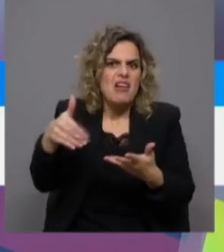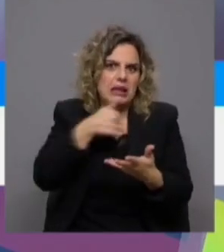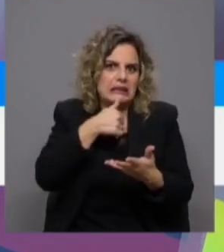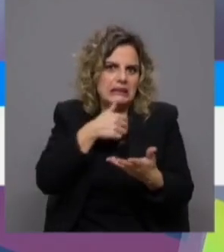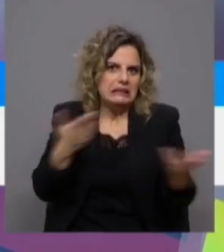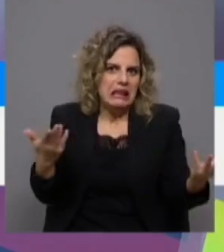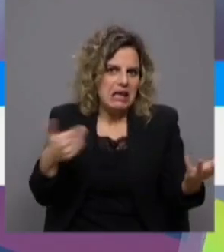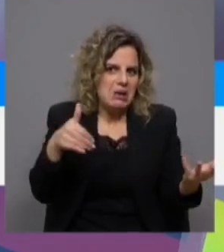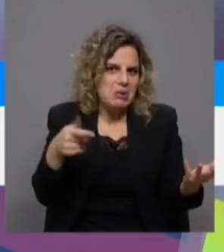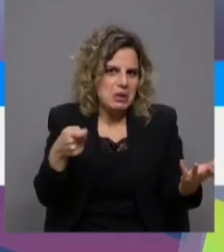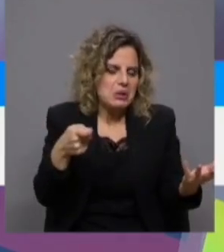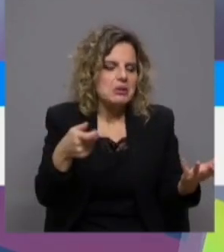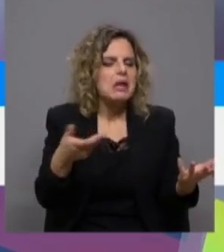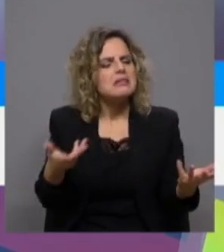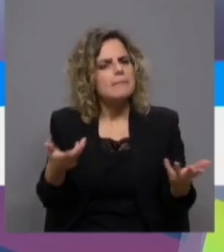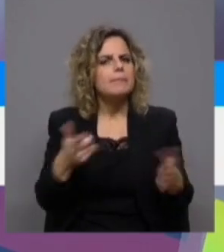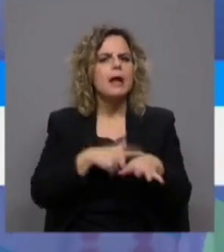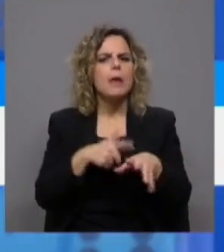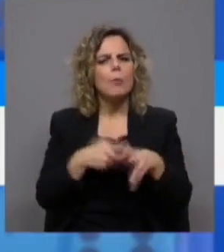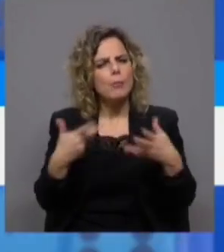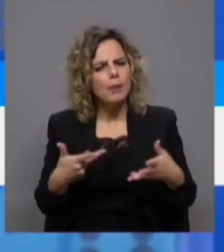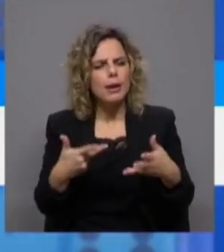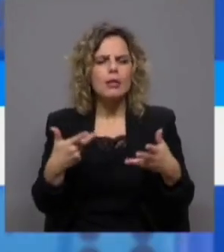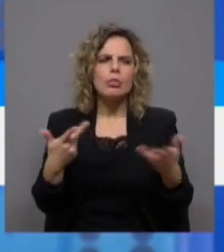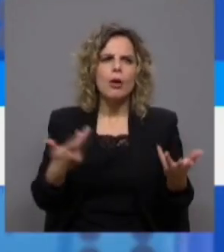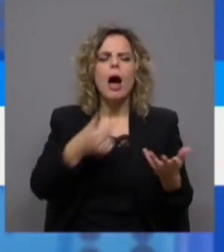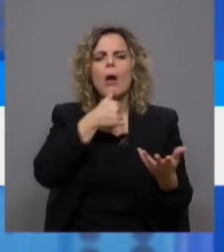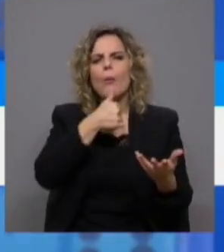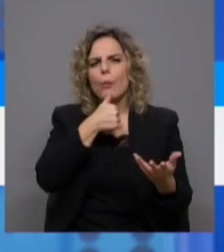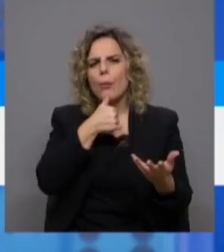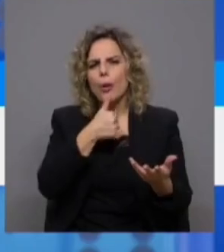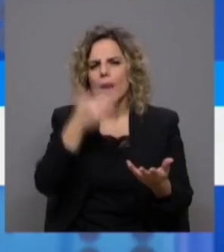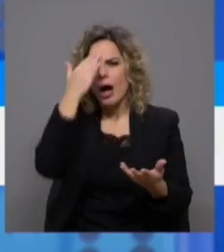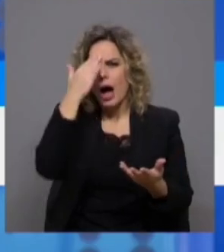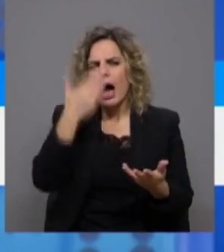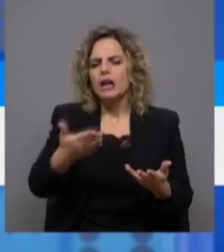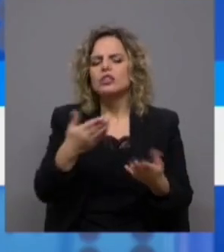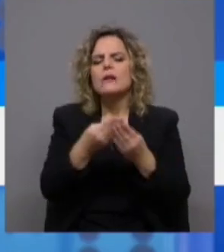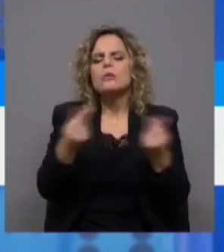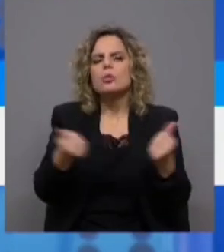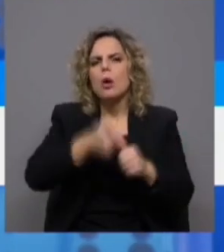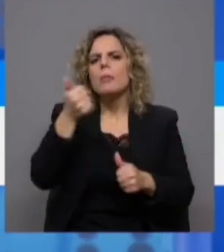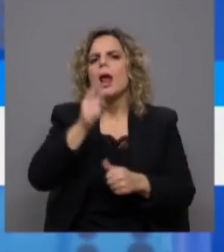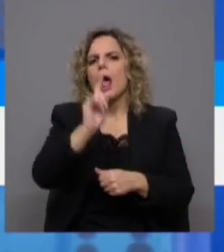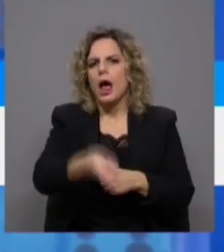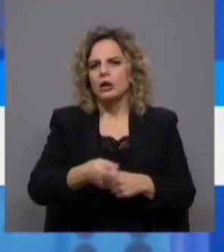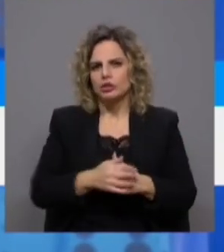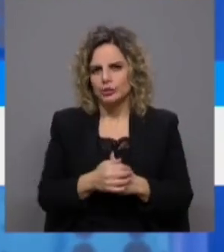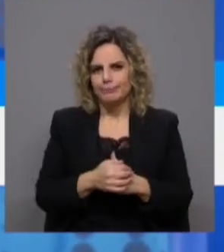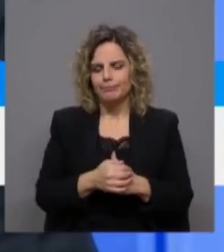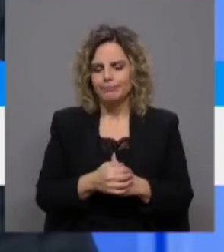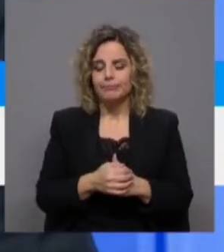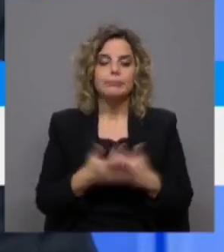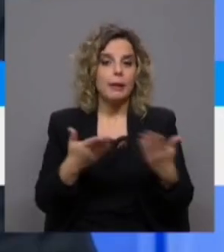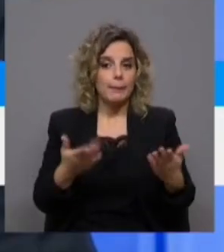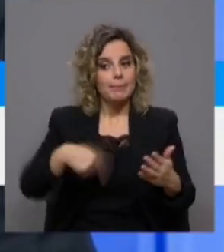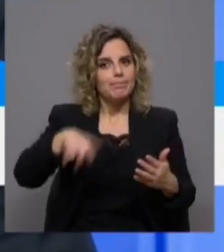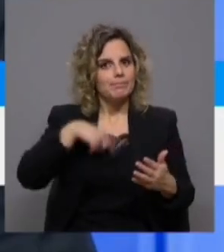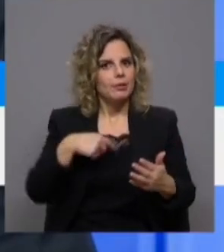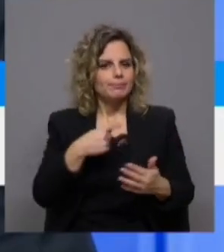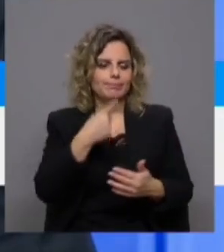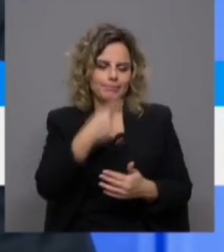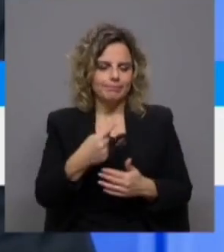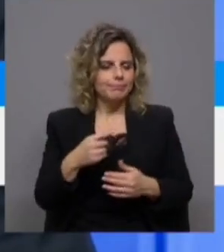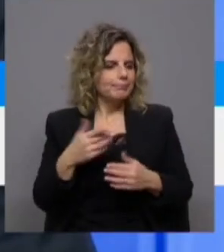neste neste momento deste cenário Qual é o do Vasco Conquista A melhor solução e a melhor saída prata nos o